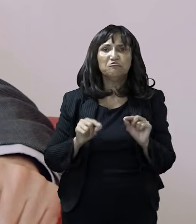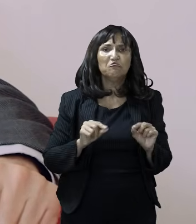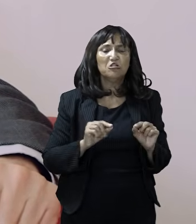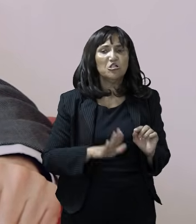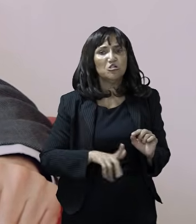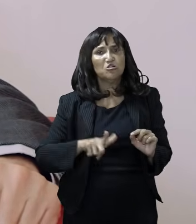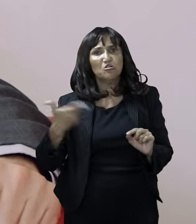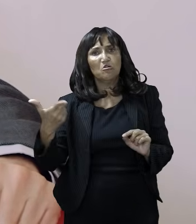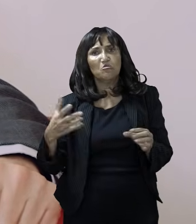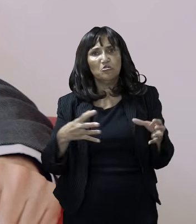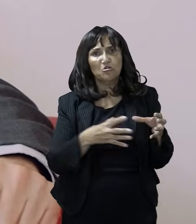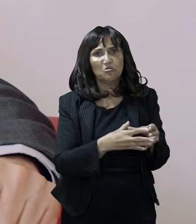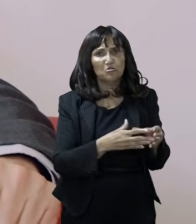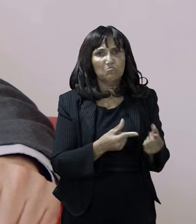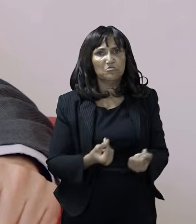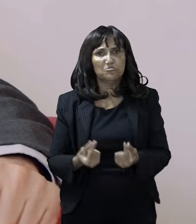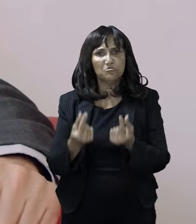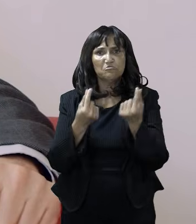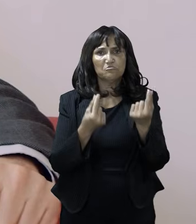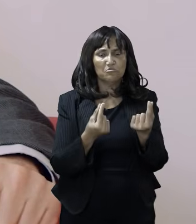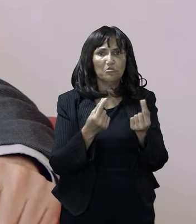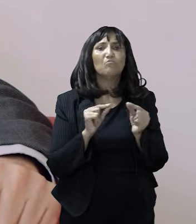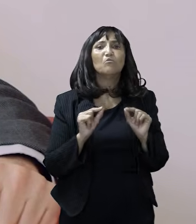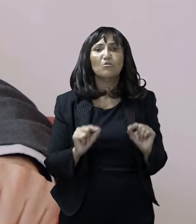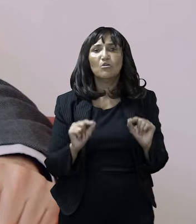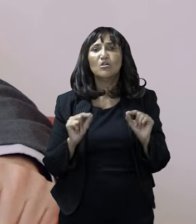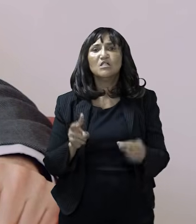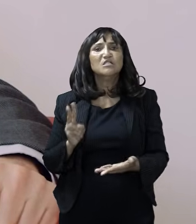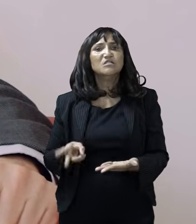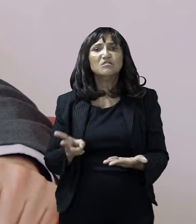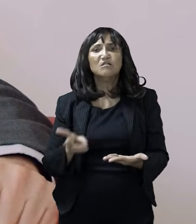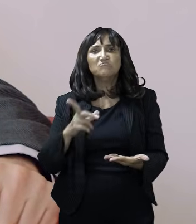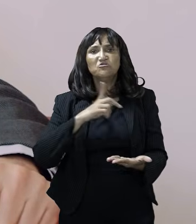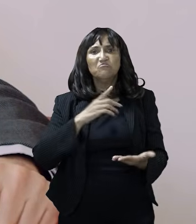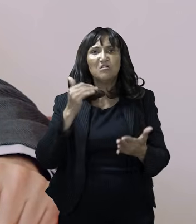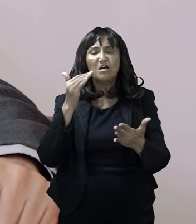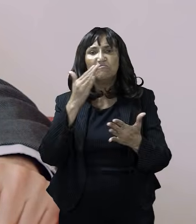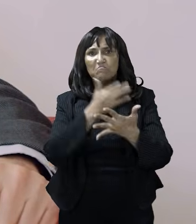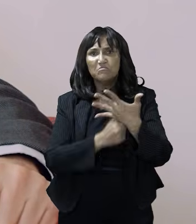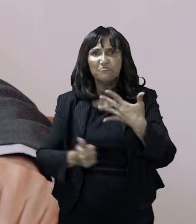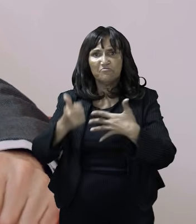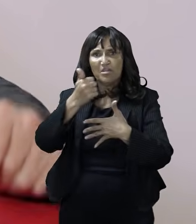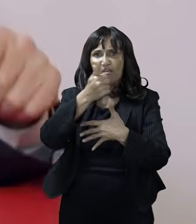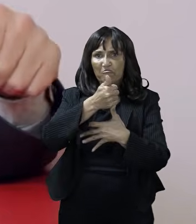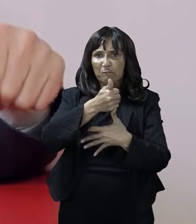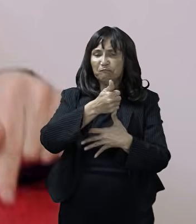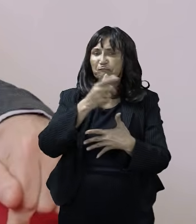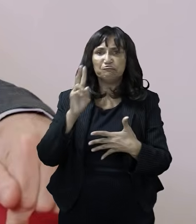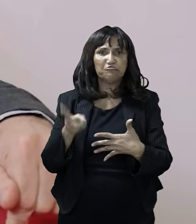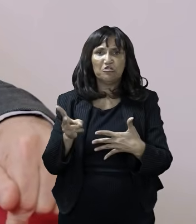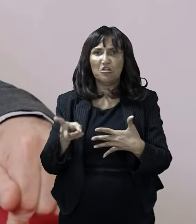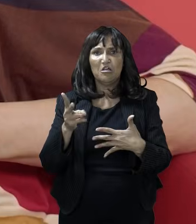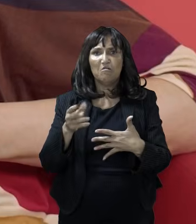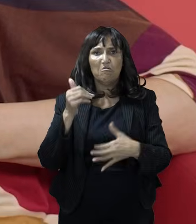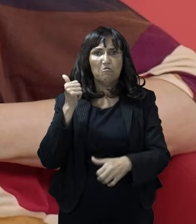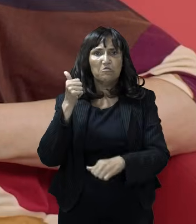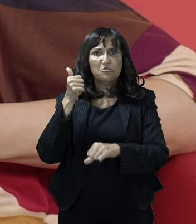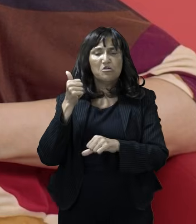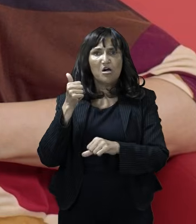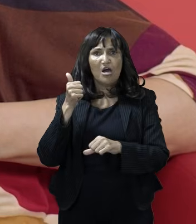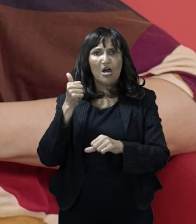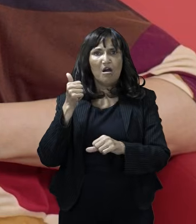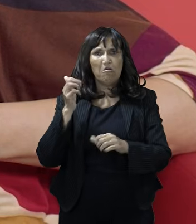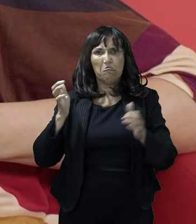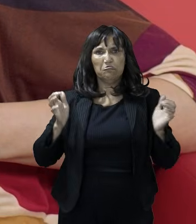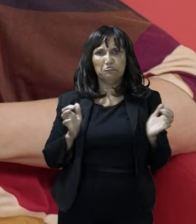em grupos econômicos que sempre tiveram privilégios, né? O status quo, a elite